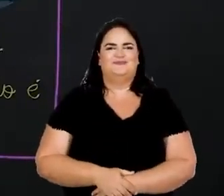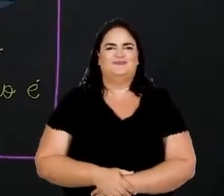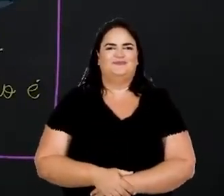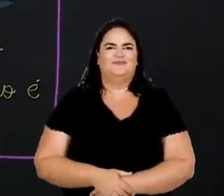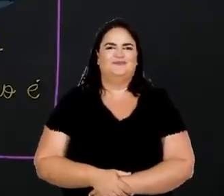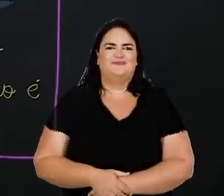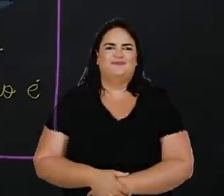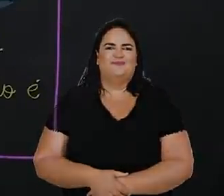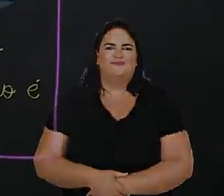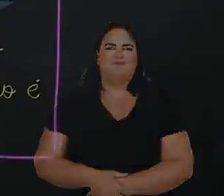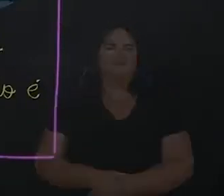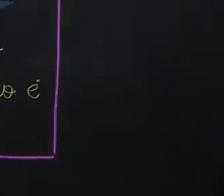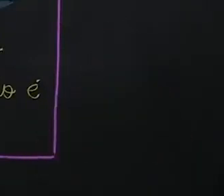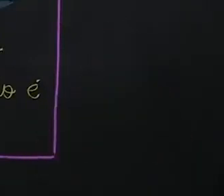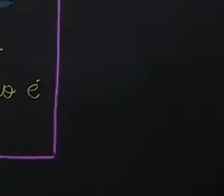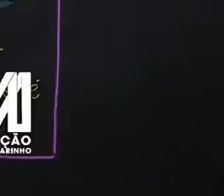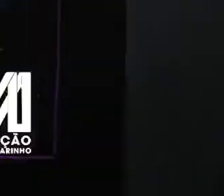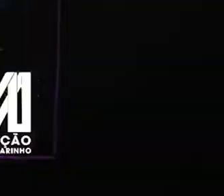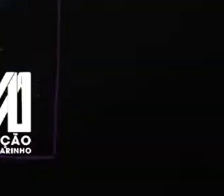E aí